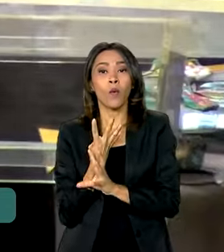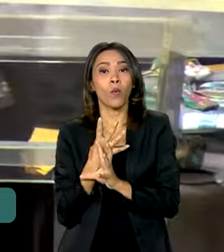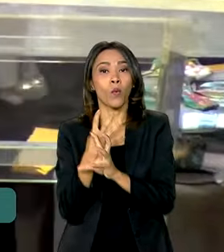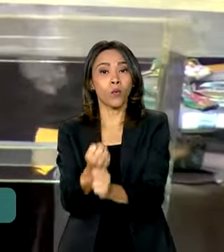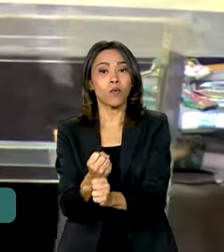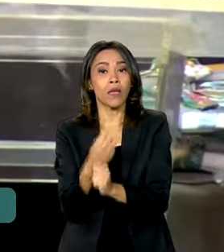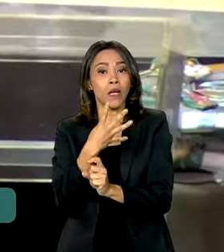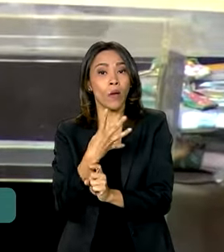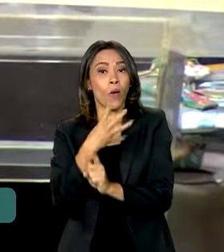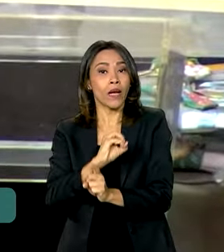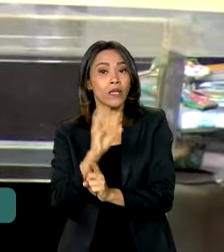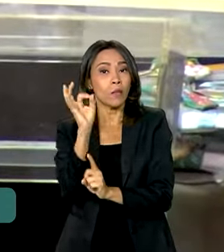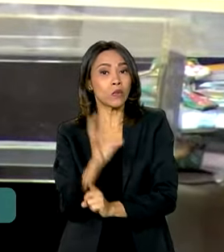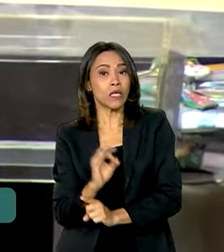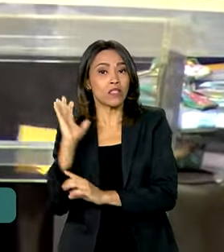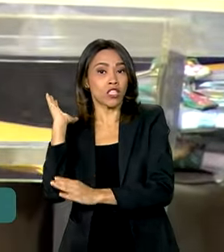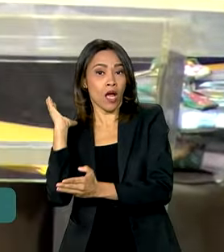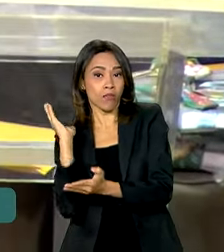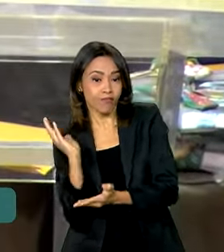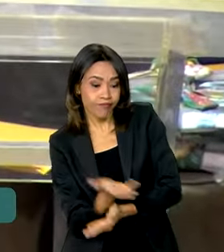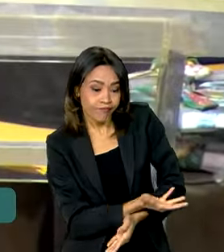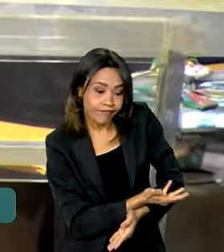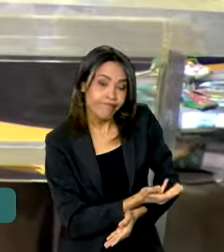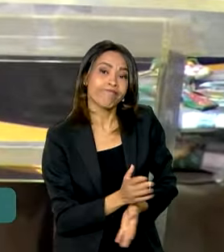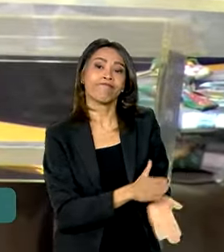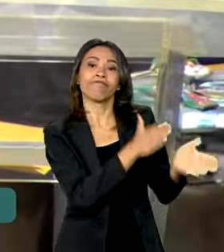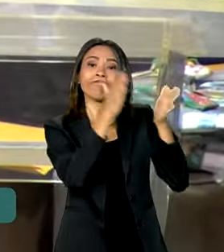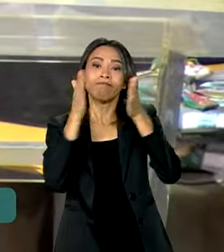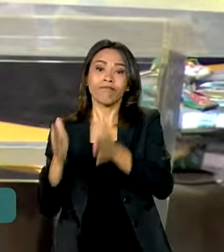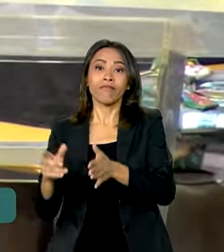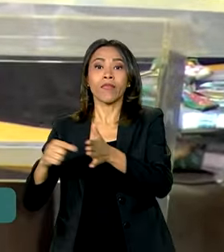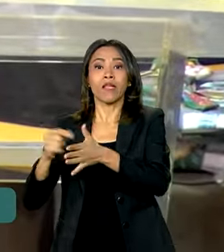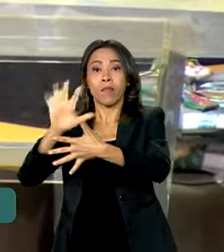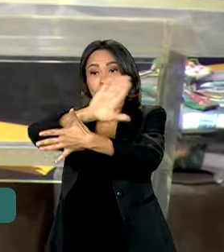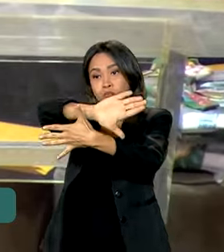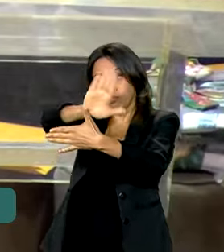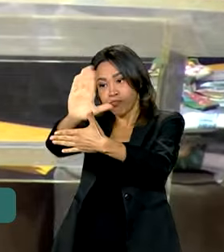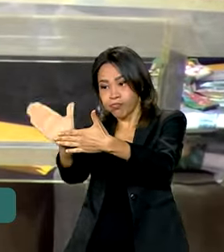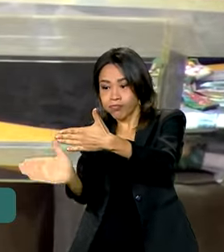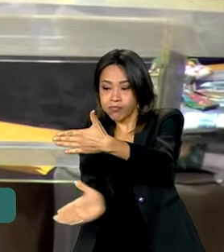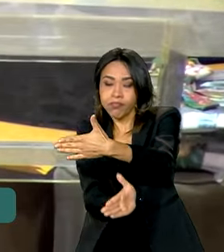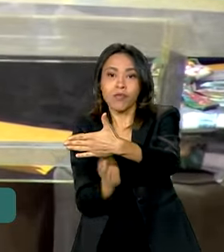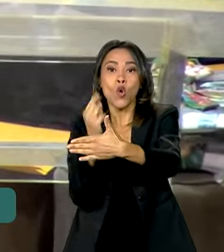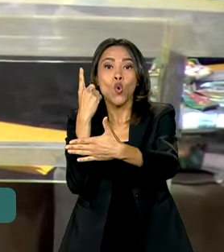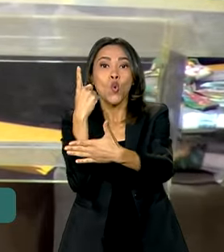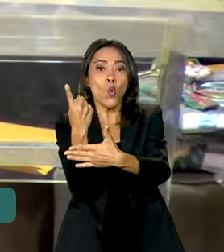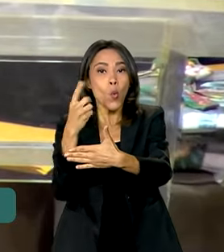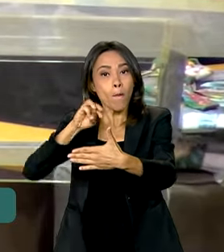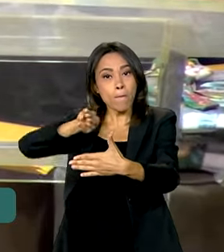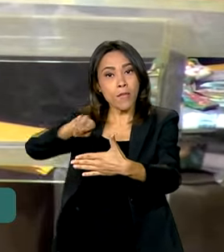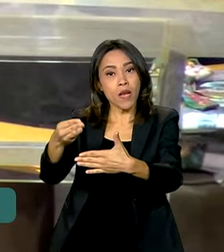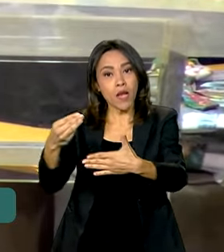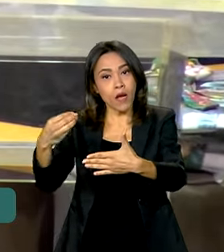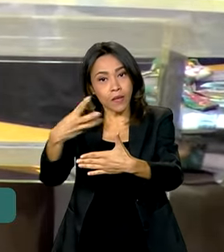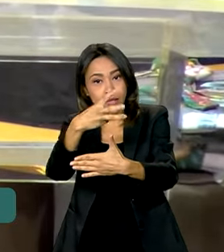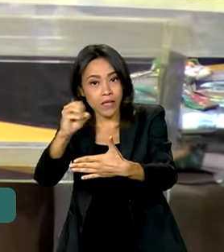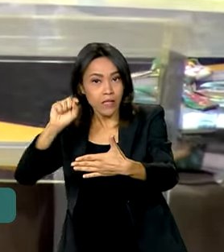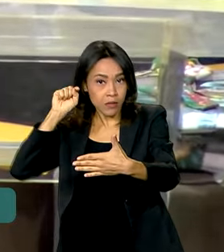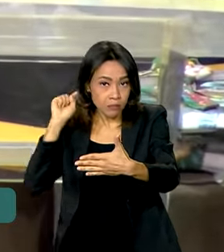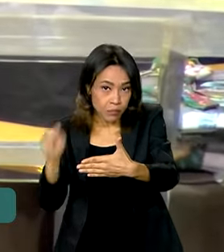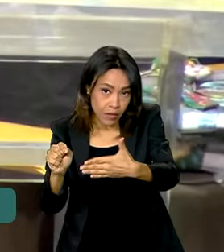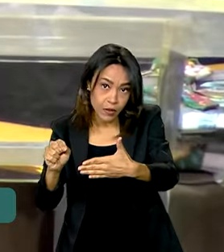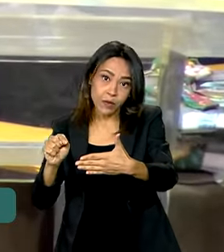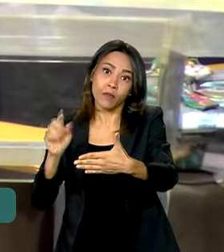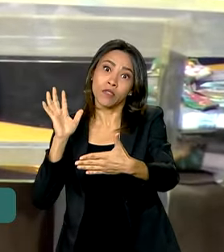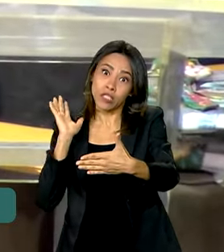área que foi descatingada. A Mata Atlântica já foi 1 milhão e 300 mil hectares